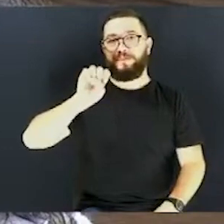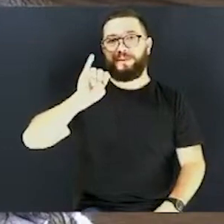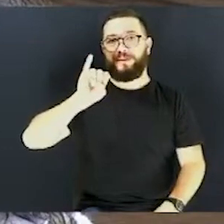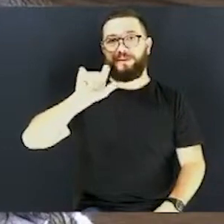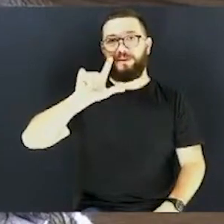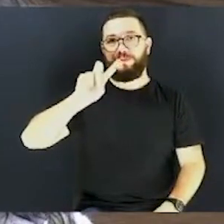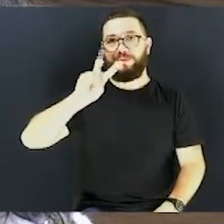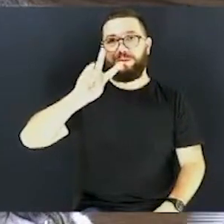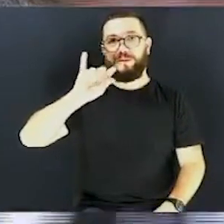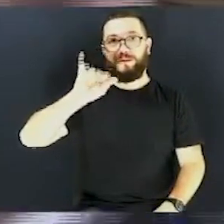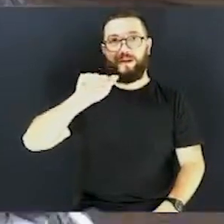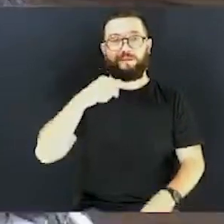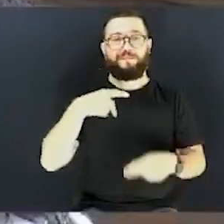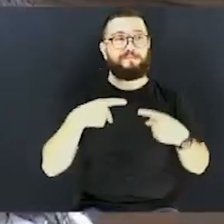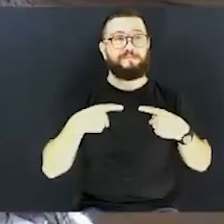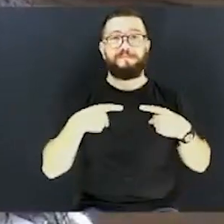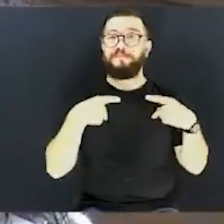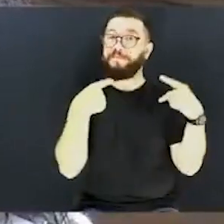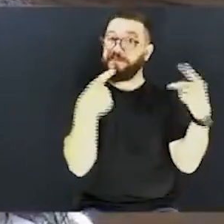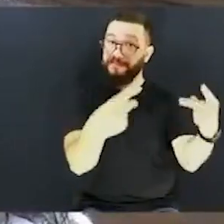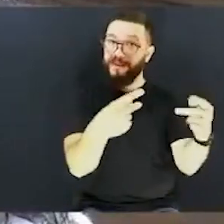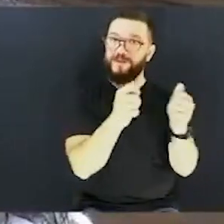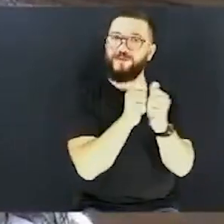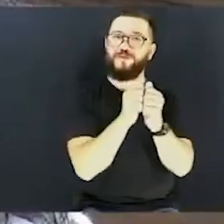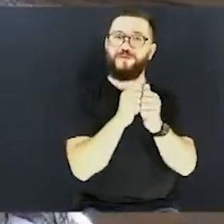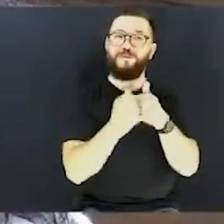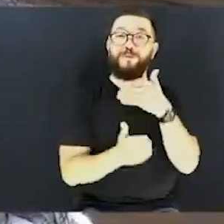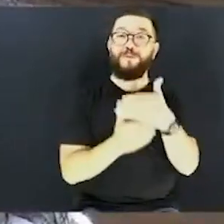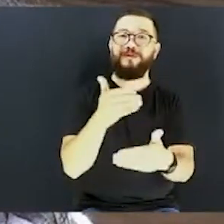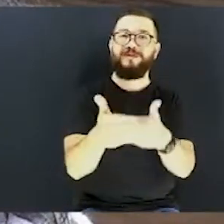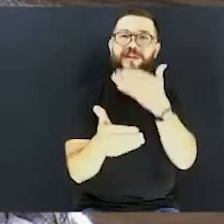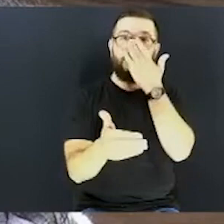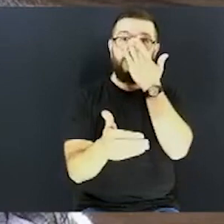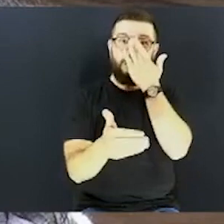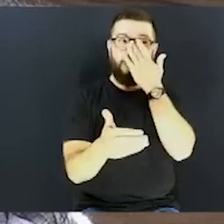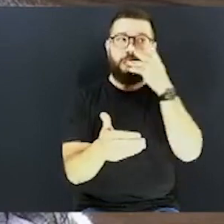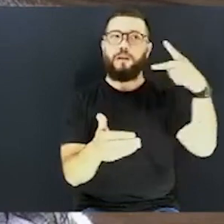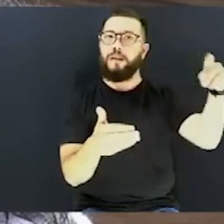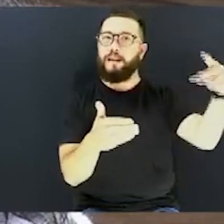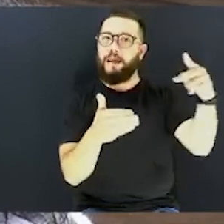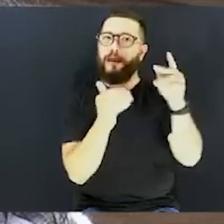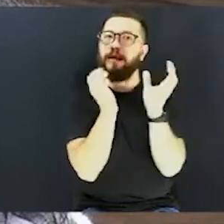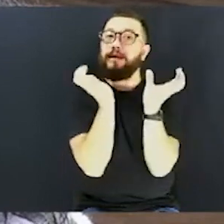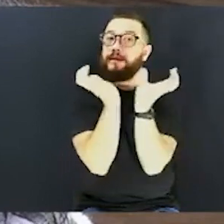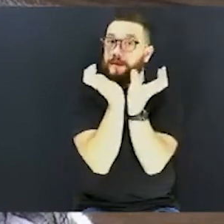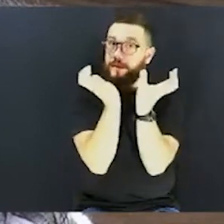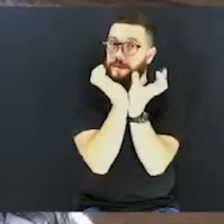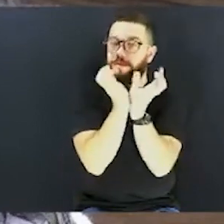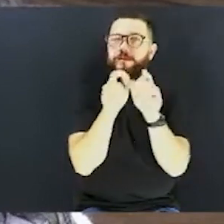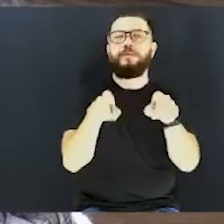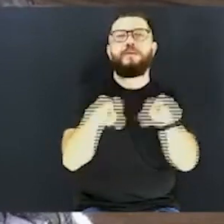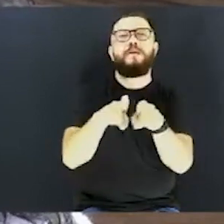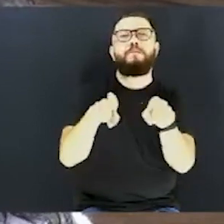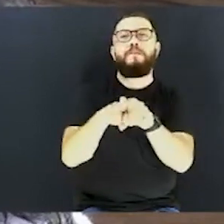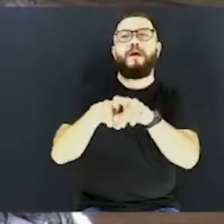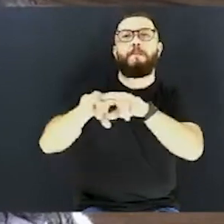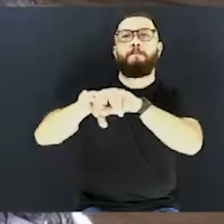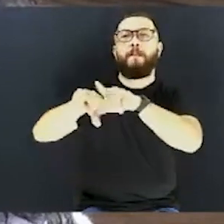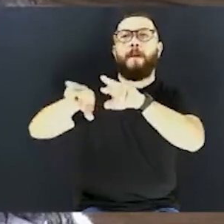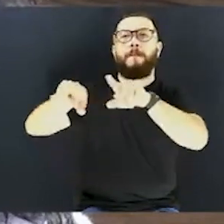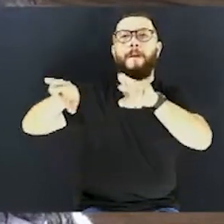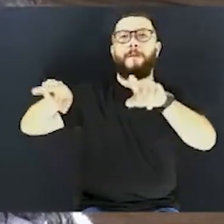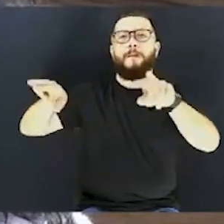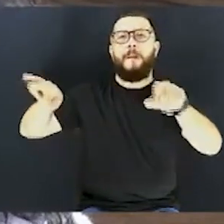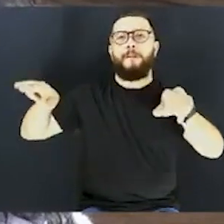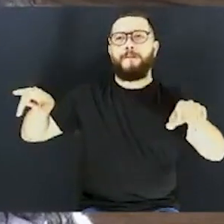processo, a sua equipe primorosa, a todos os órgãos que participaram dessa construção, seja na